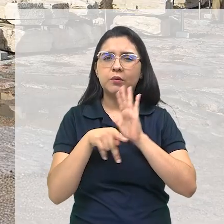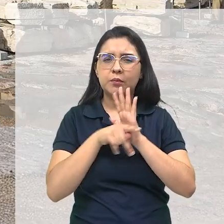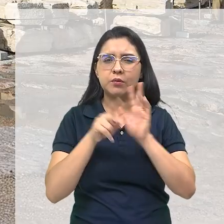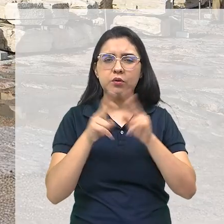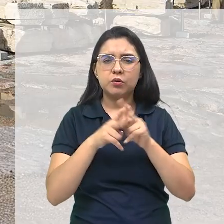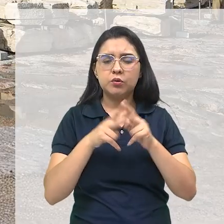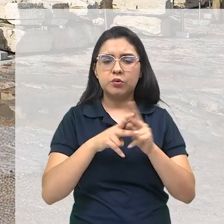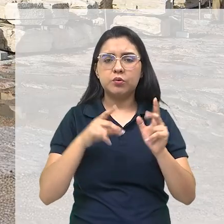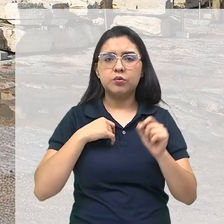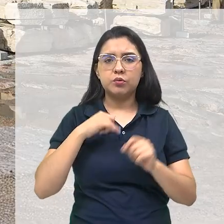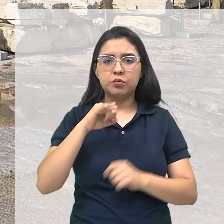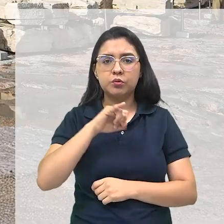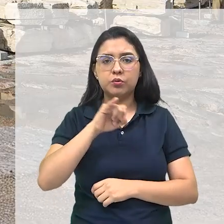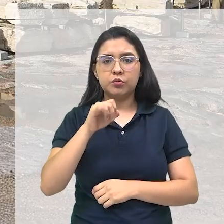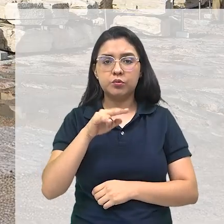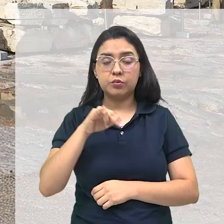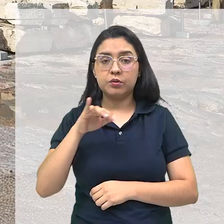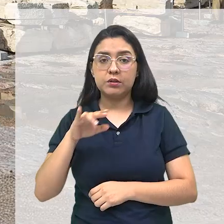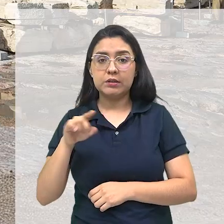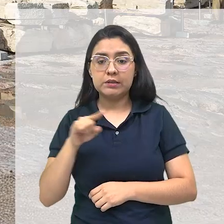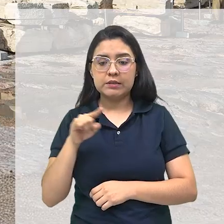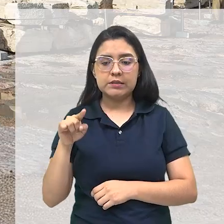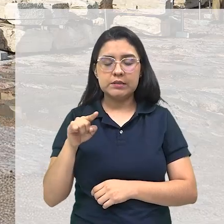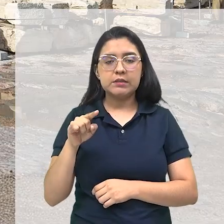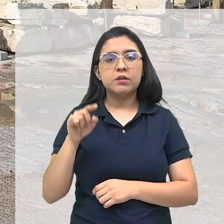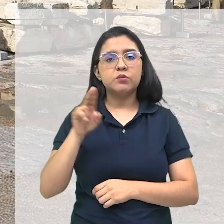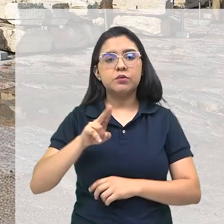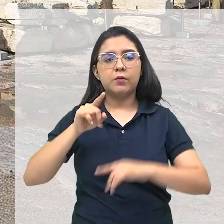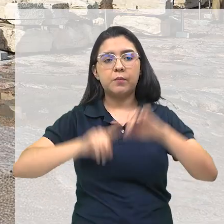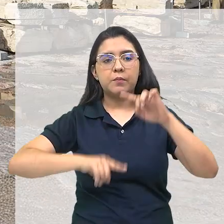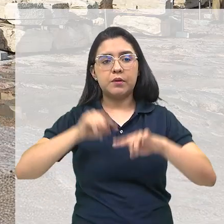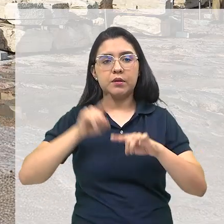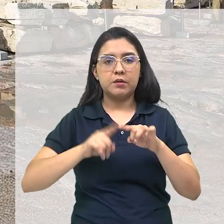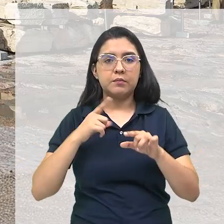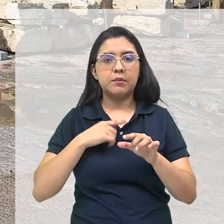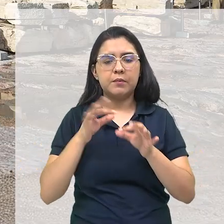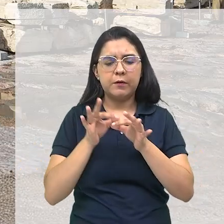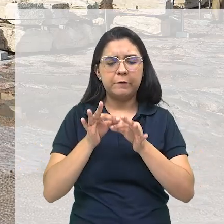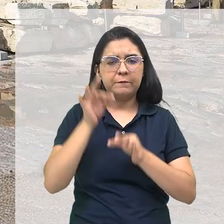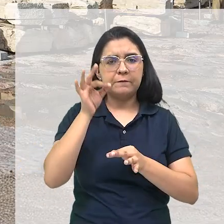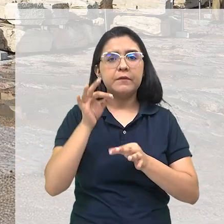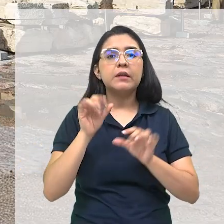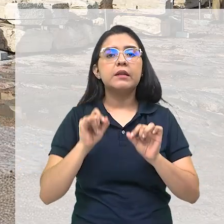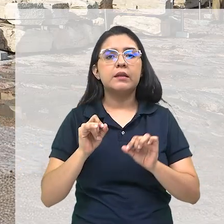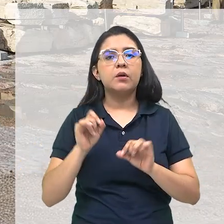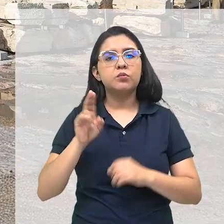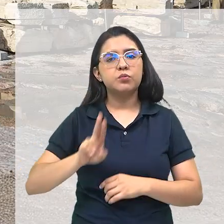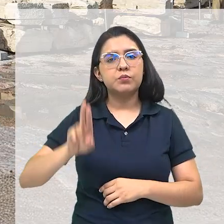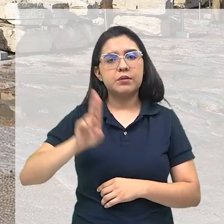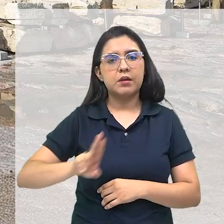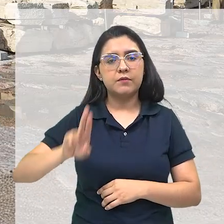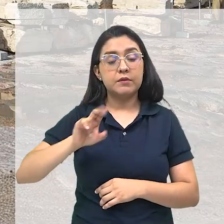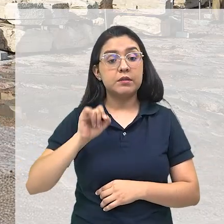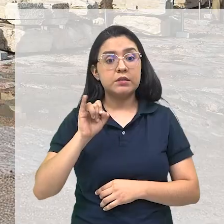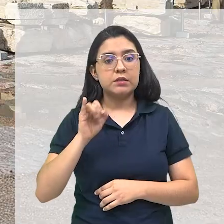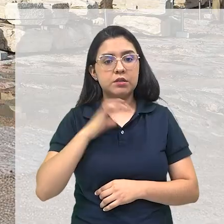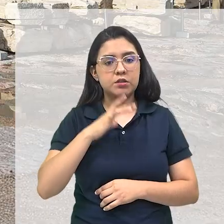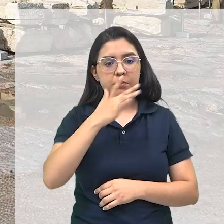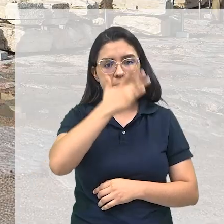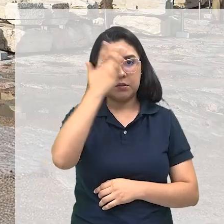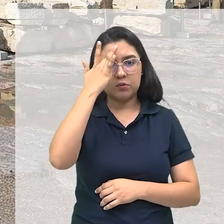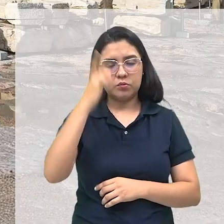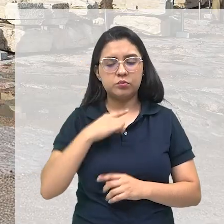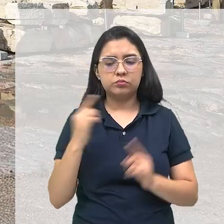muito interessante, porque esse juiz ele ficava com uma vara bem fininha na mão, né? E aí, se os